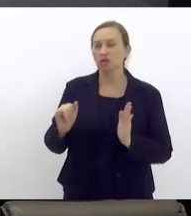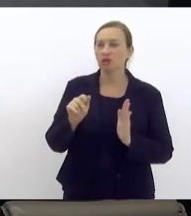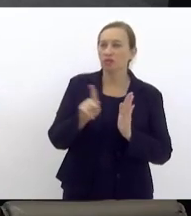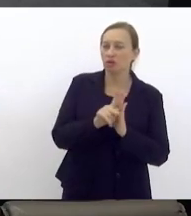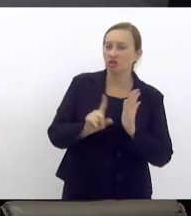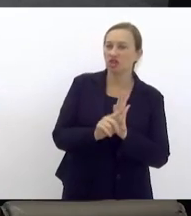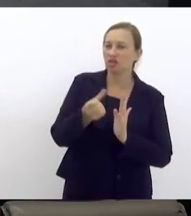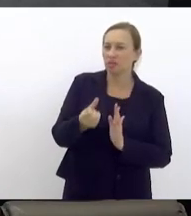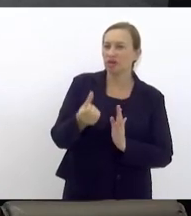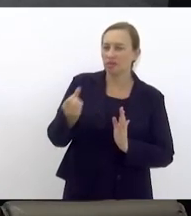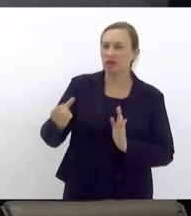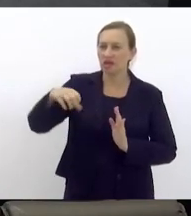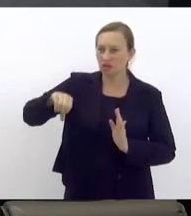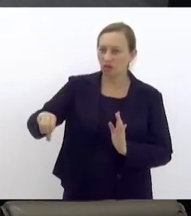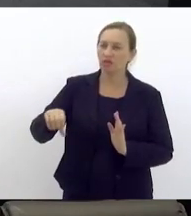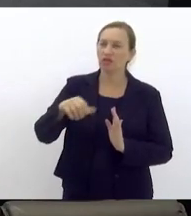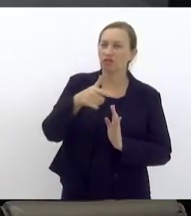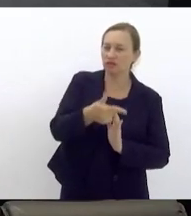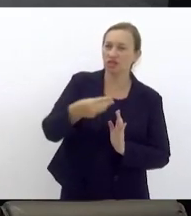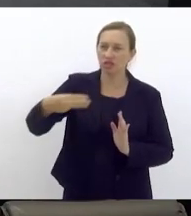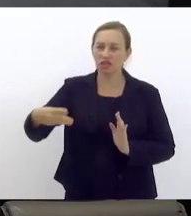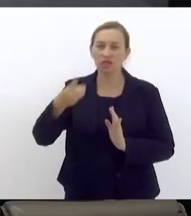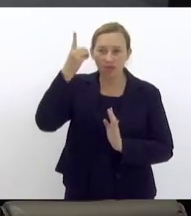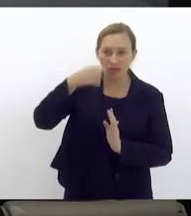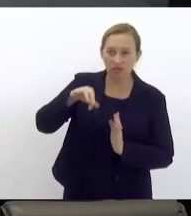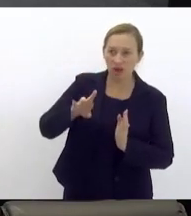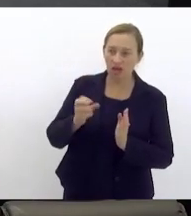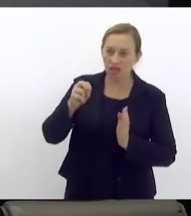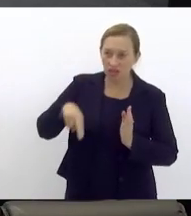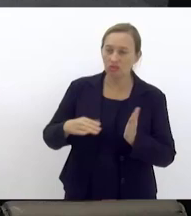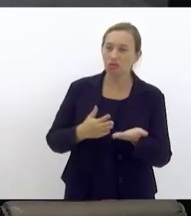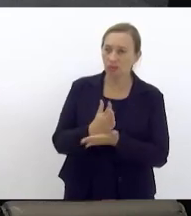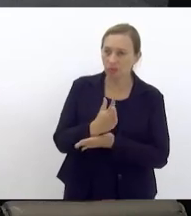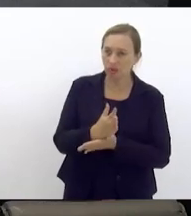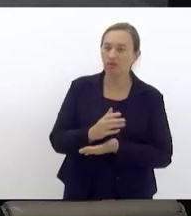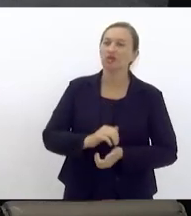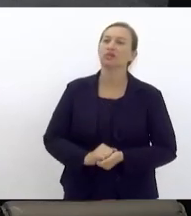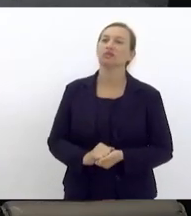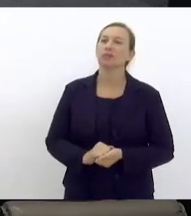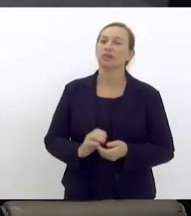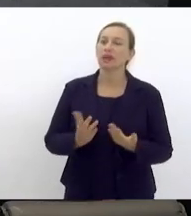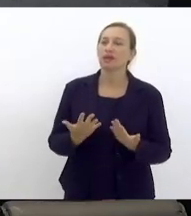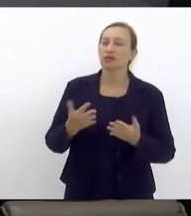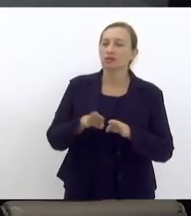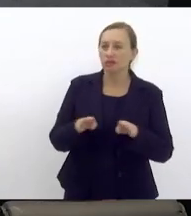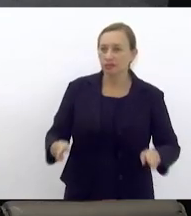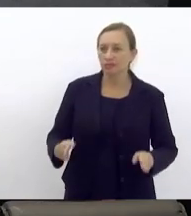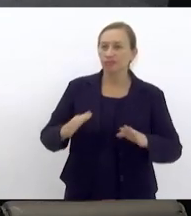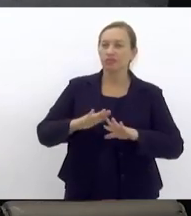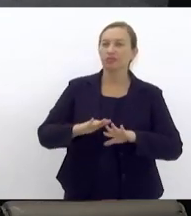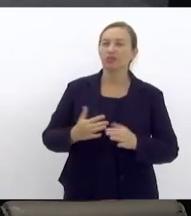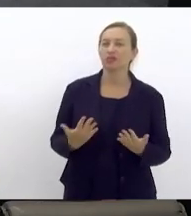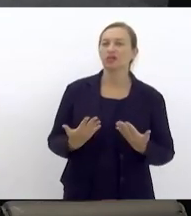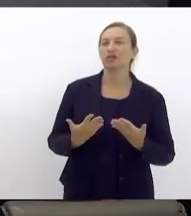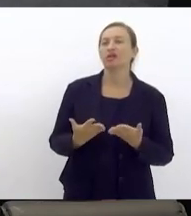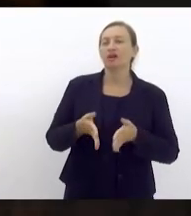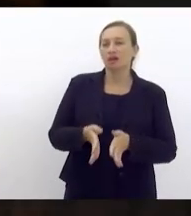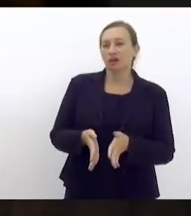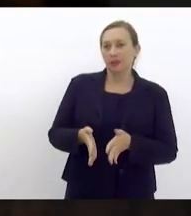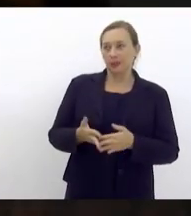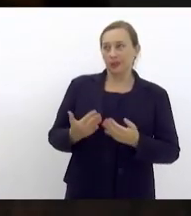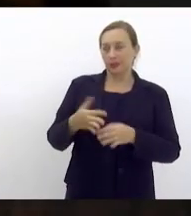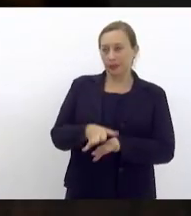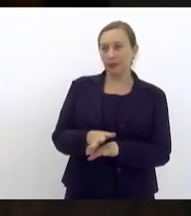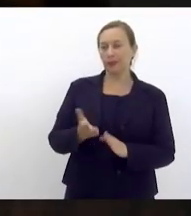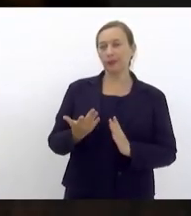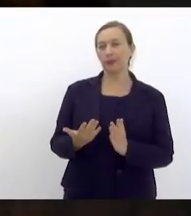669 de 23 Deputado Anderson Moraes senhores que a própria comissão aprovado a sobremesa requerimento de inclusão na ordem do